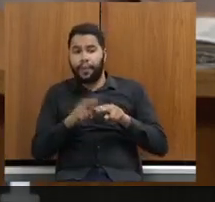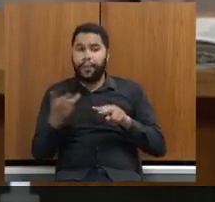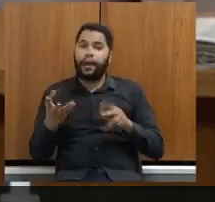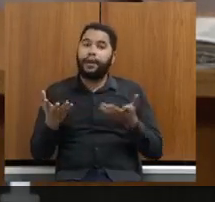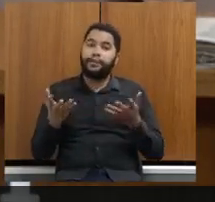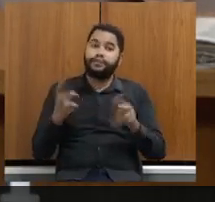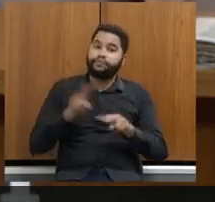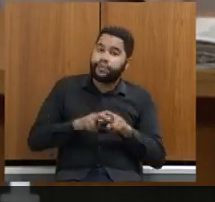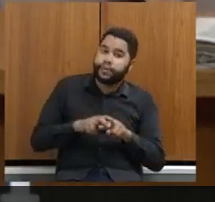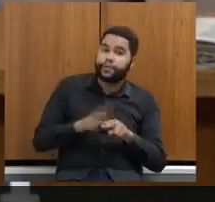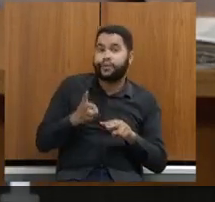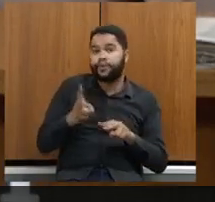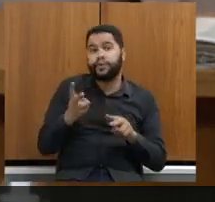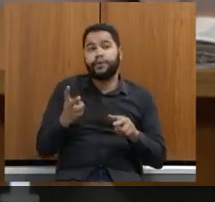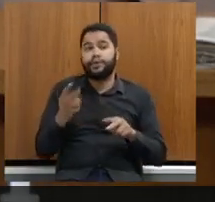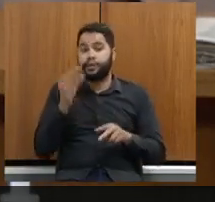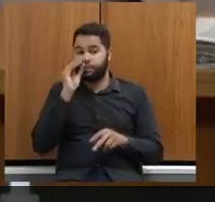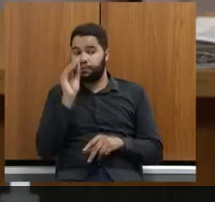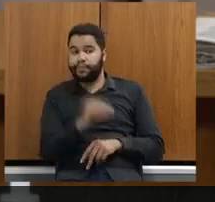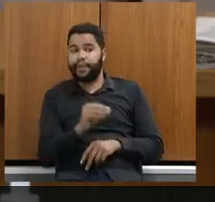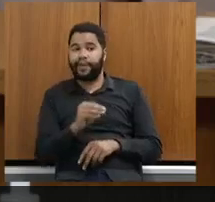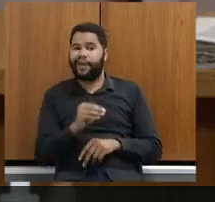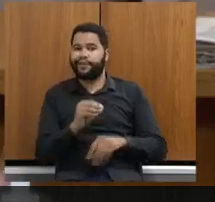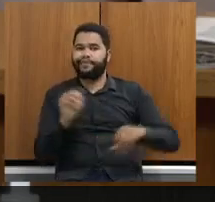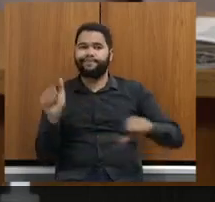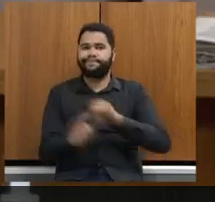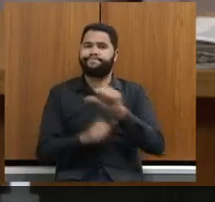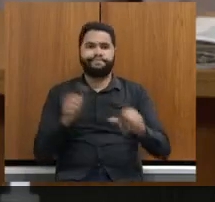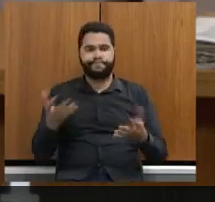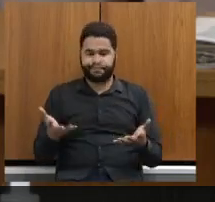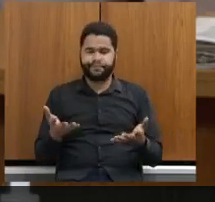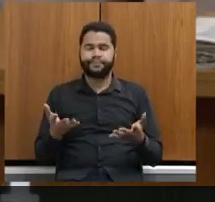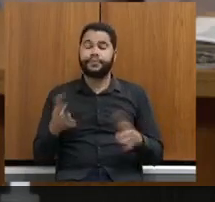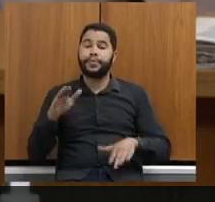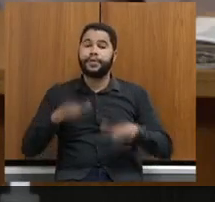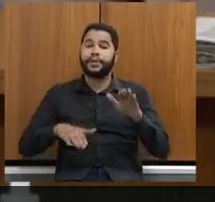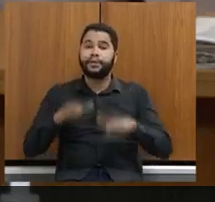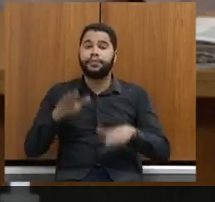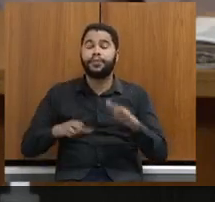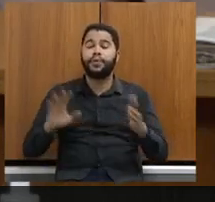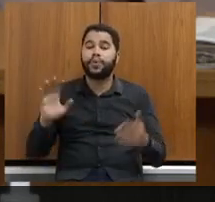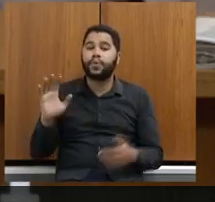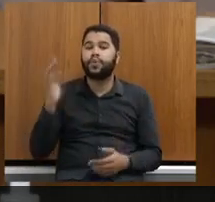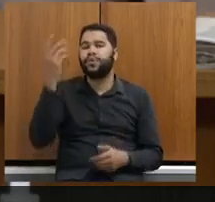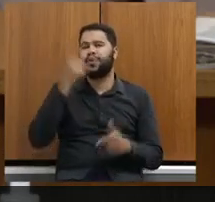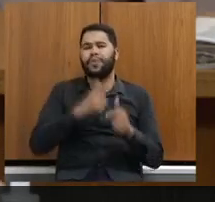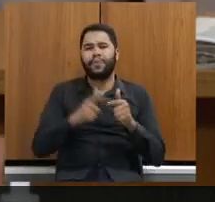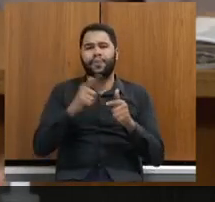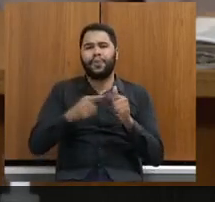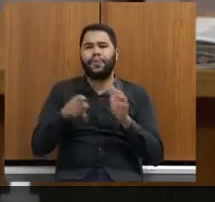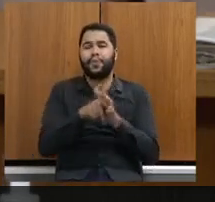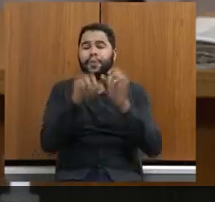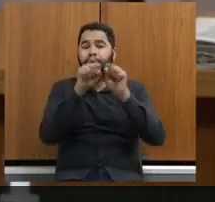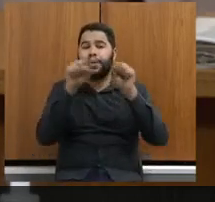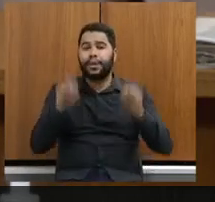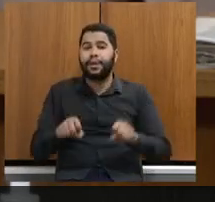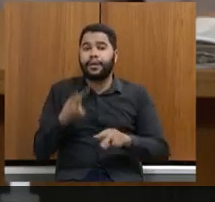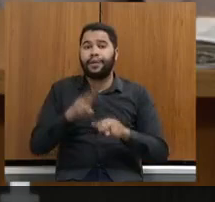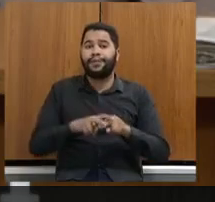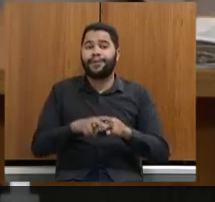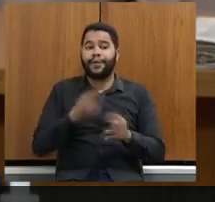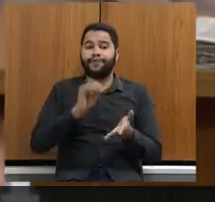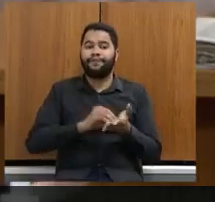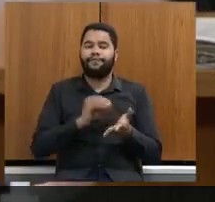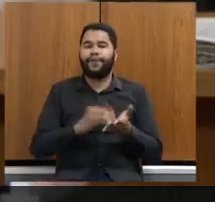dele e quando isso é sonegado ao preso o sistema vira então muitas vezes acontecem problemas no sistema prisional por falta de